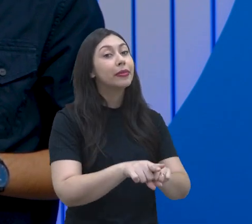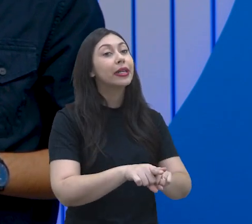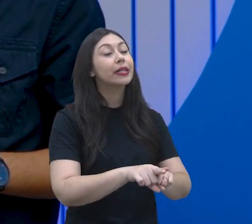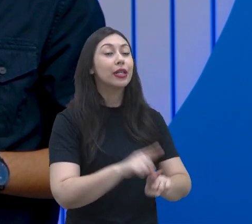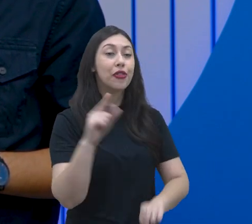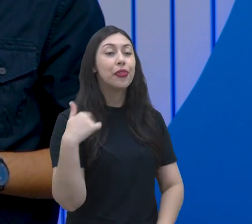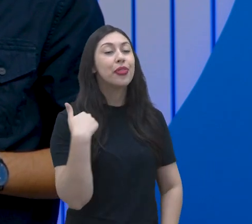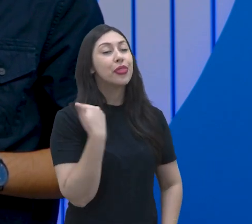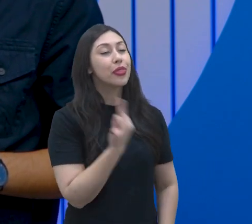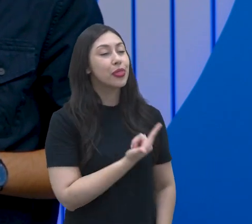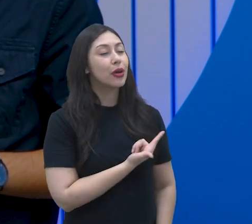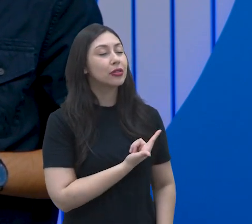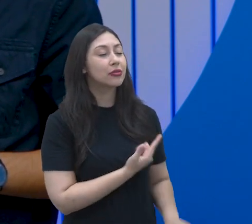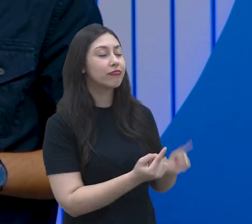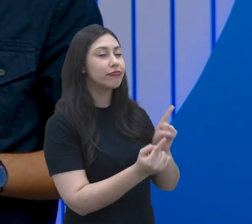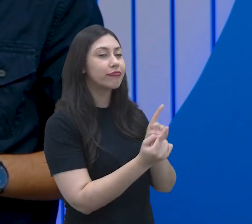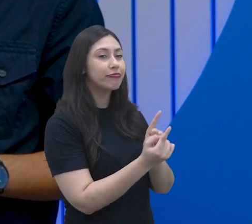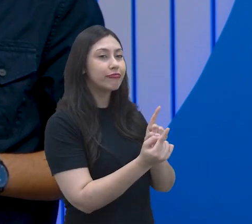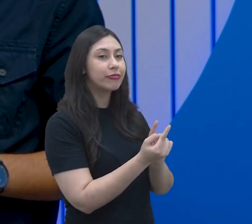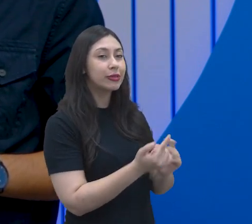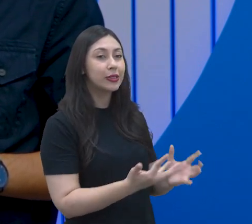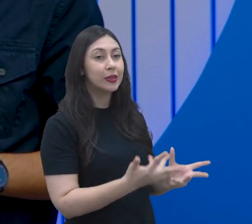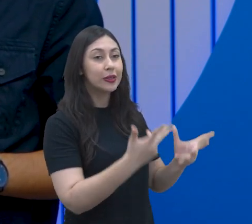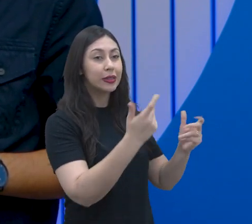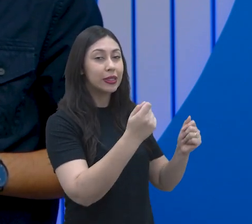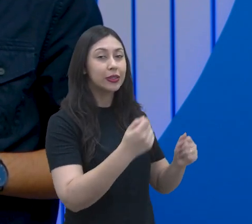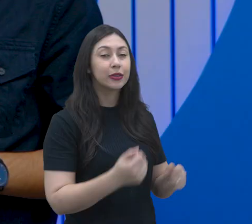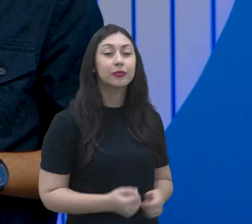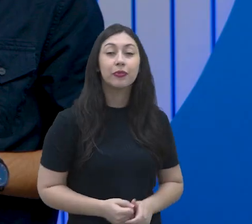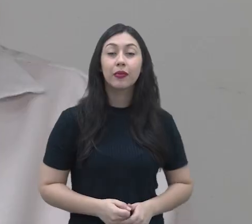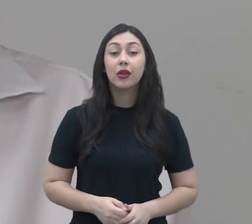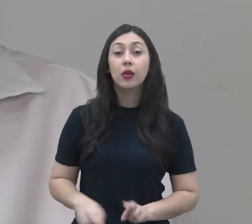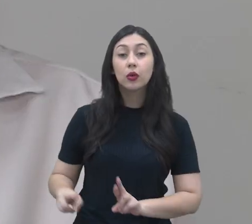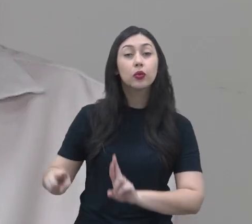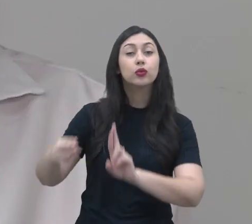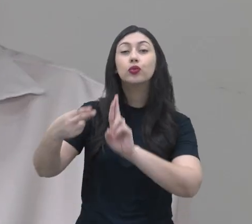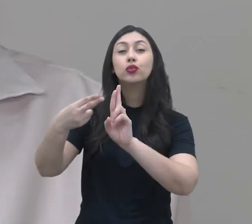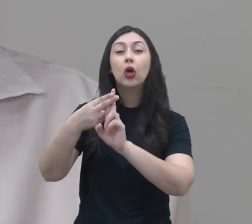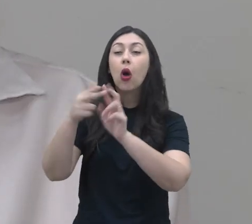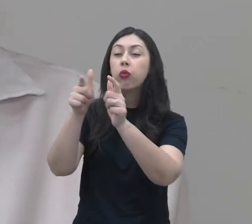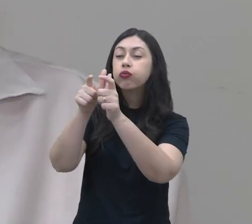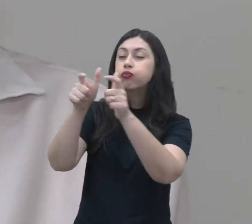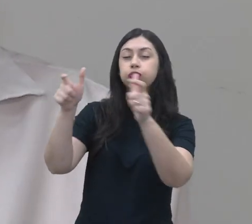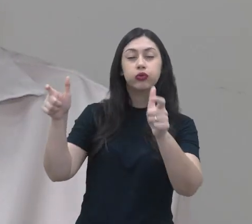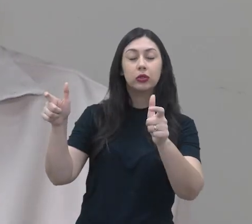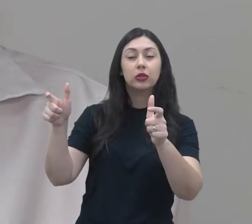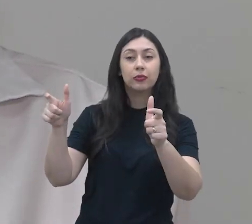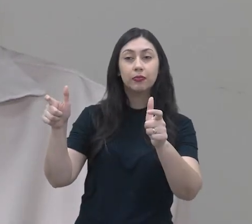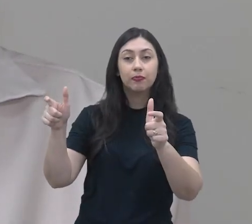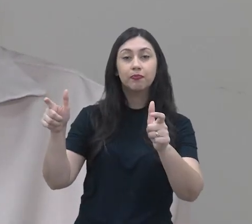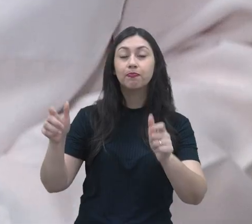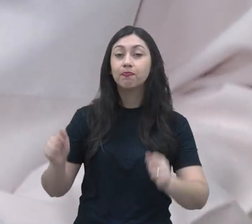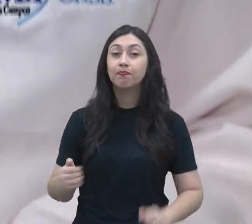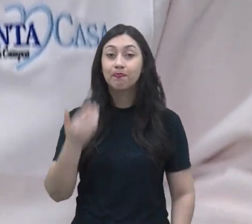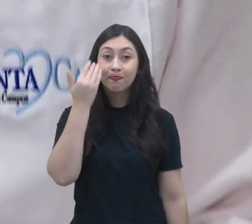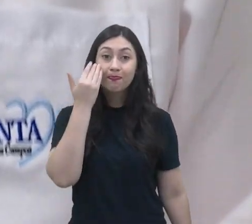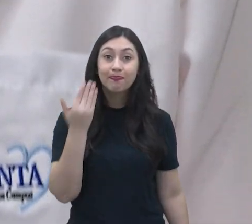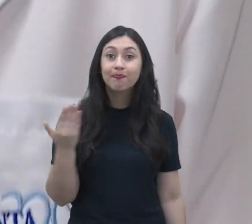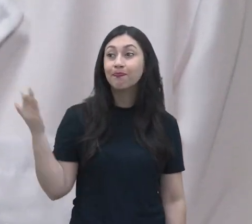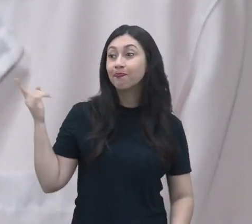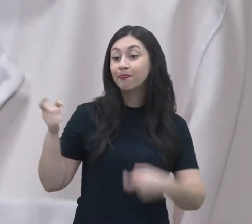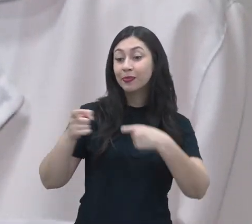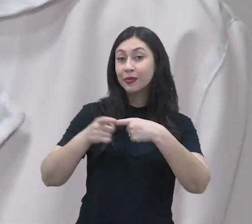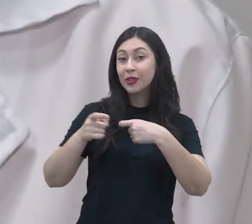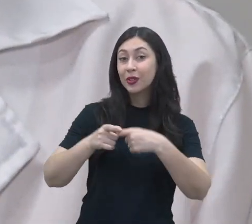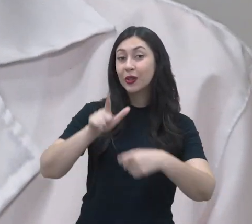ponta temos nós, que recebemos o atendimento médico de qualidade. O SUS é muito mais amplo do que a gente imagina. Essas